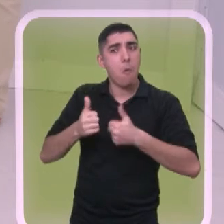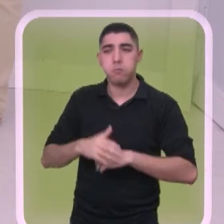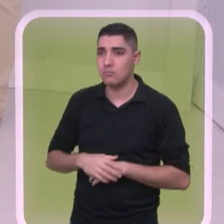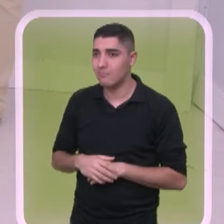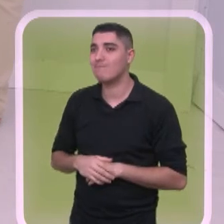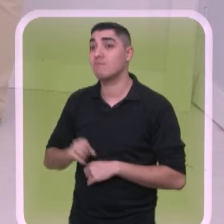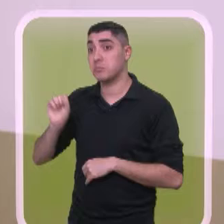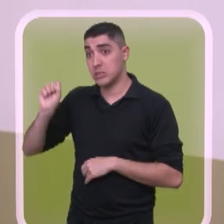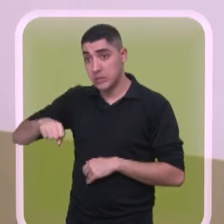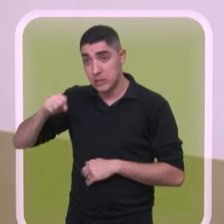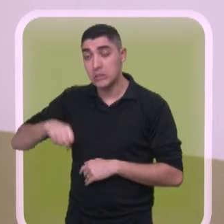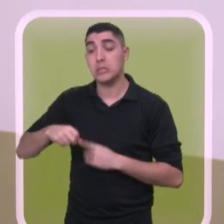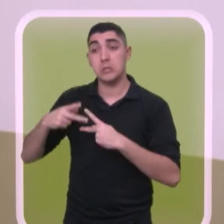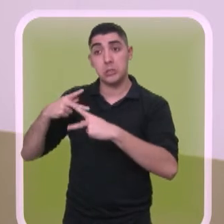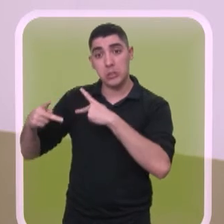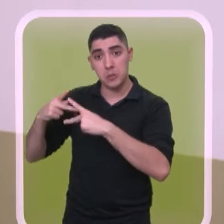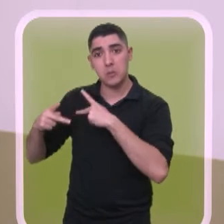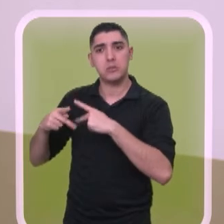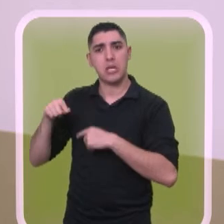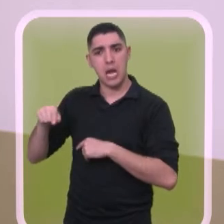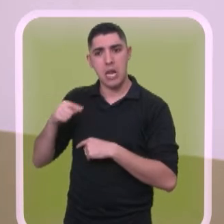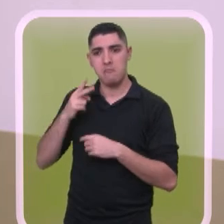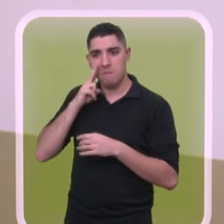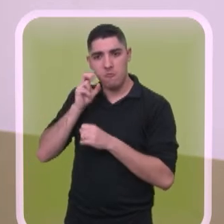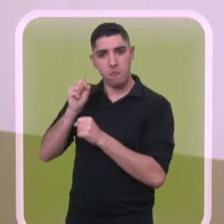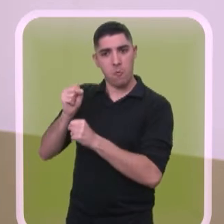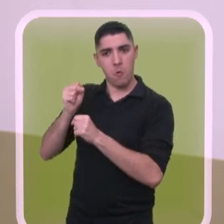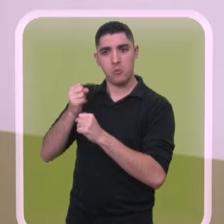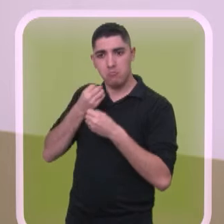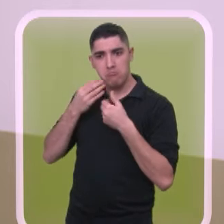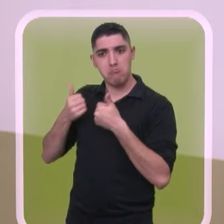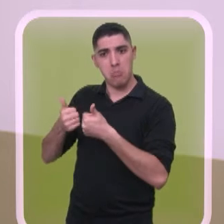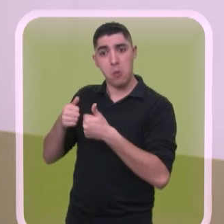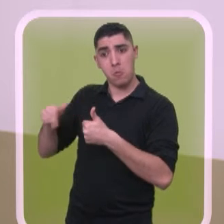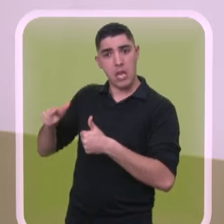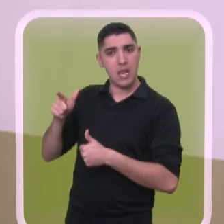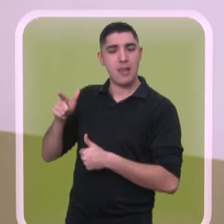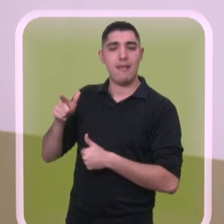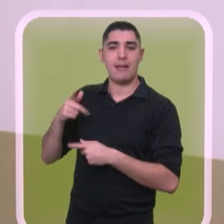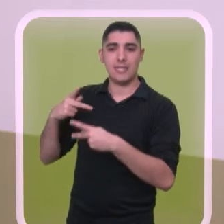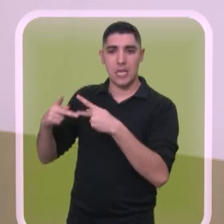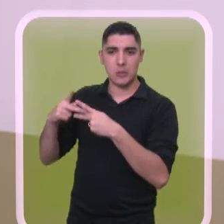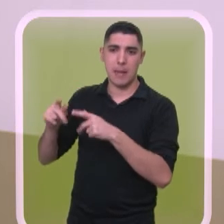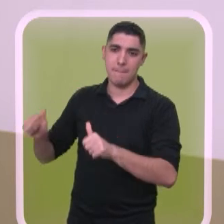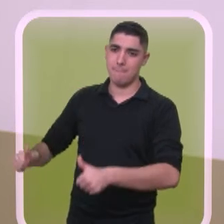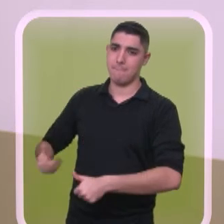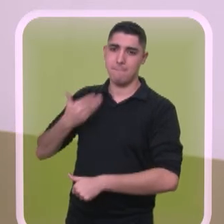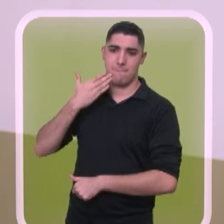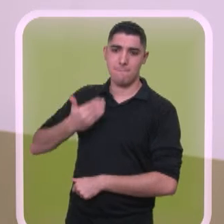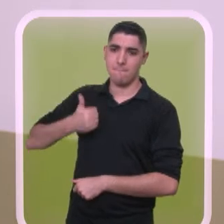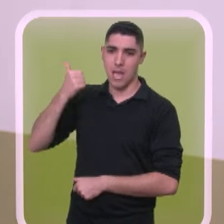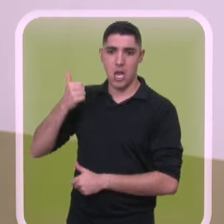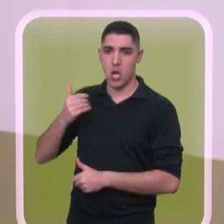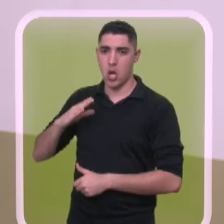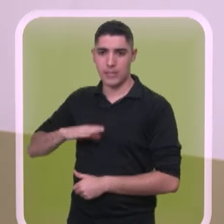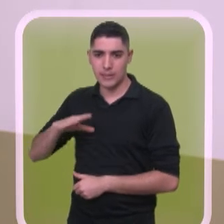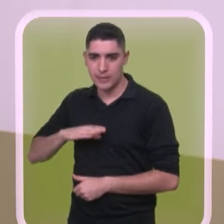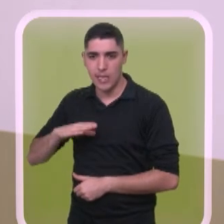José fazendo o nome, né, reafirmando o seu nome de melhor equipe, aí, né, melhor